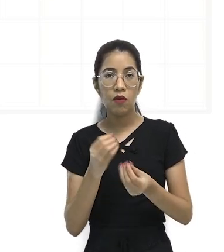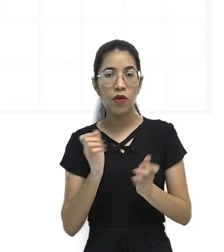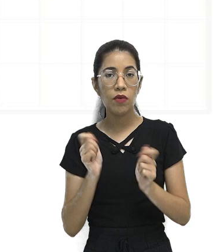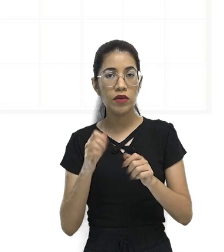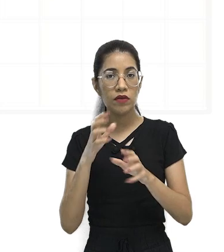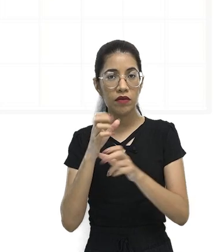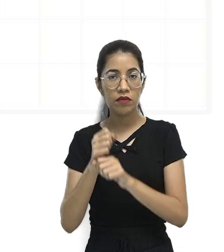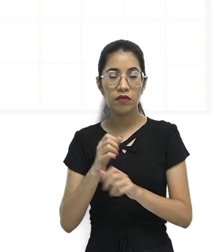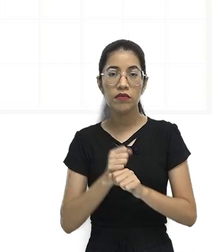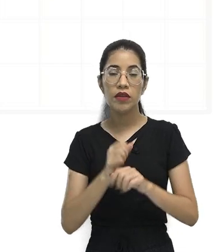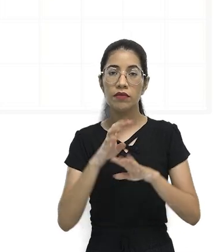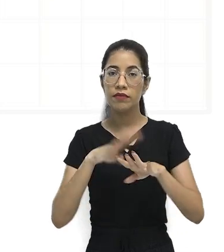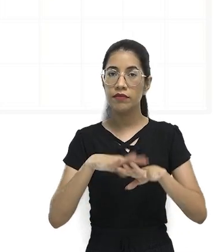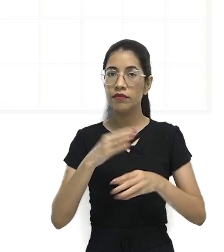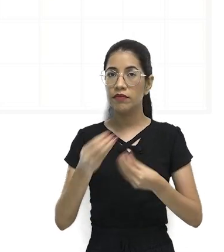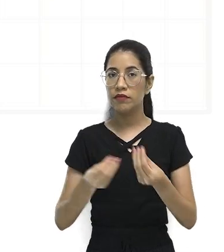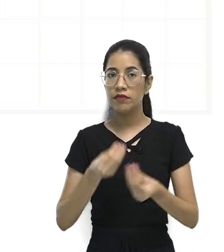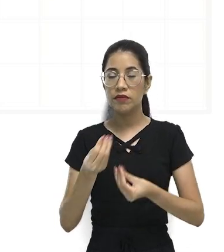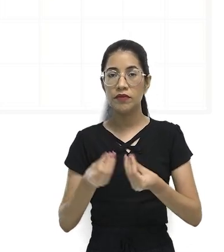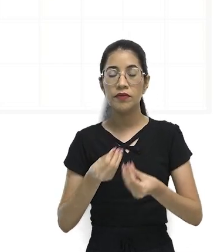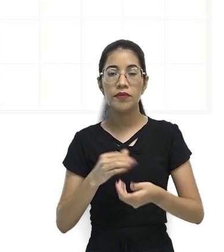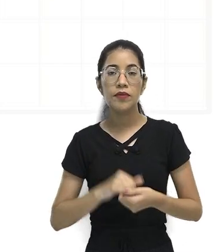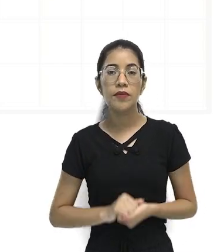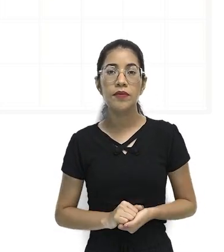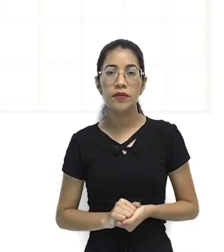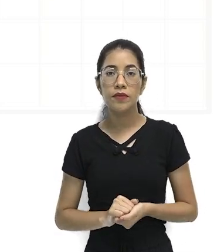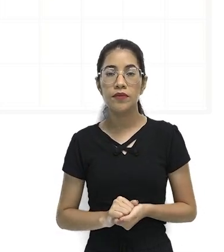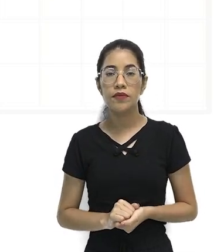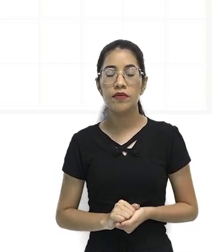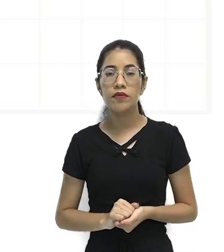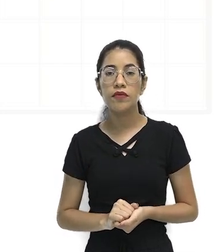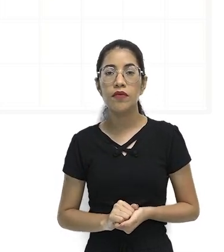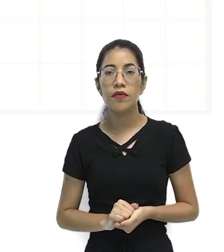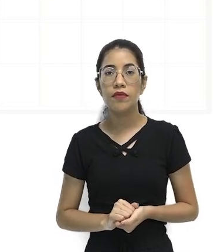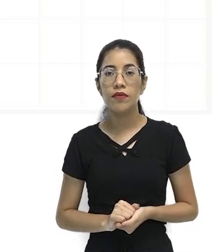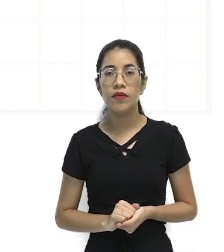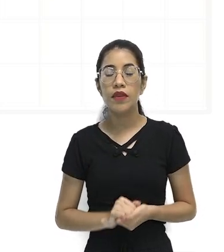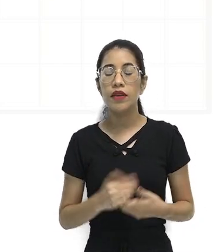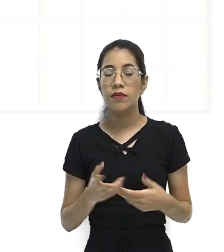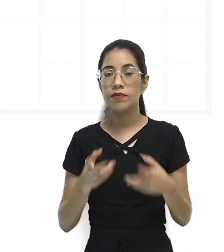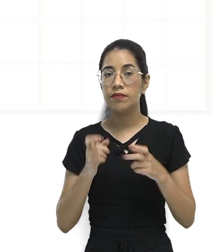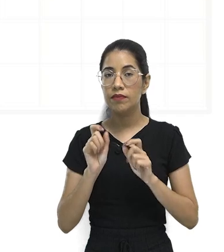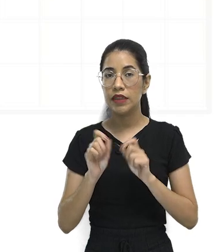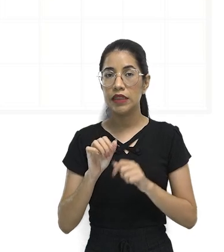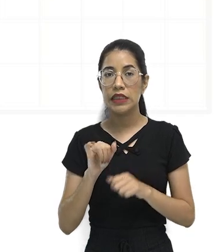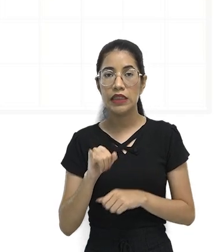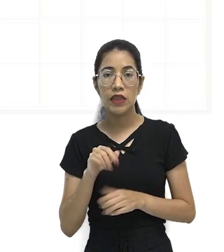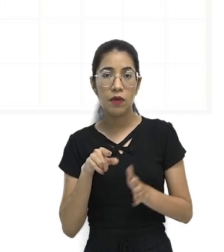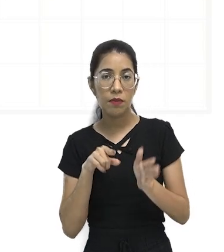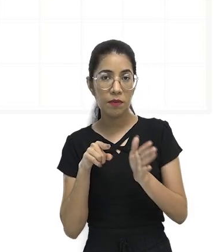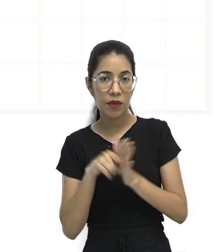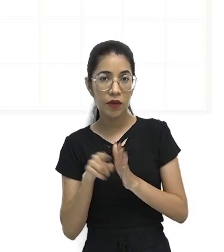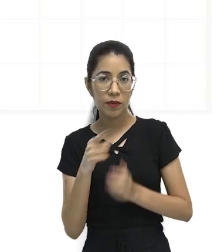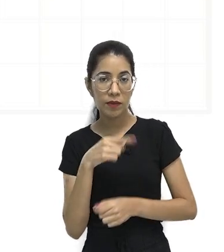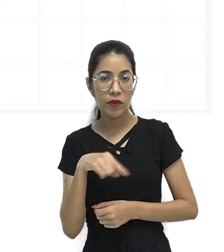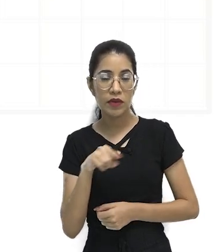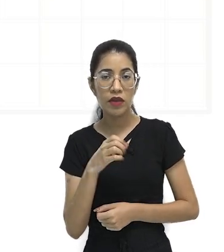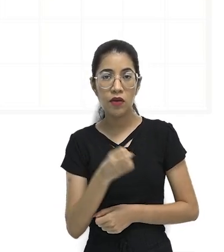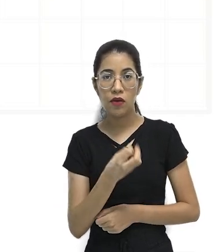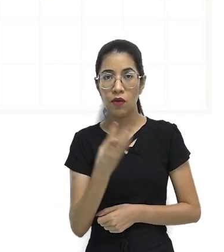que a gente pode fazer para chegar nesse resultado, tá? Vejam, se eu perguntar para você